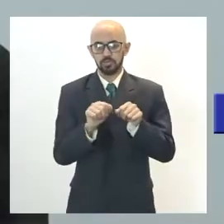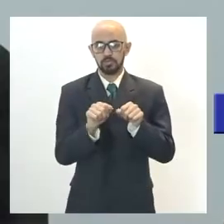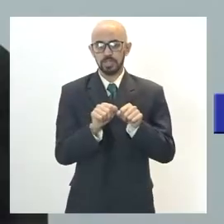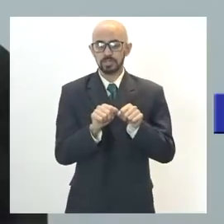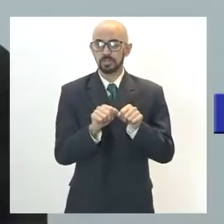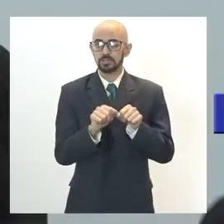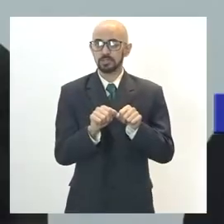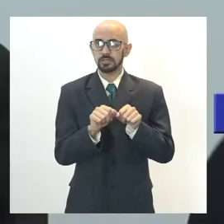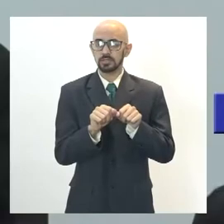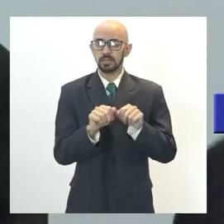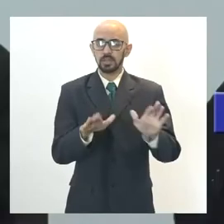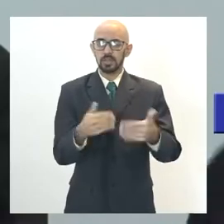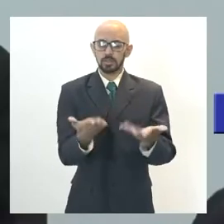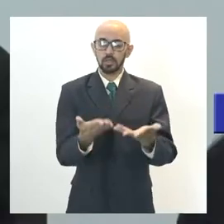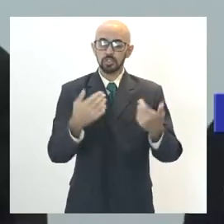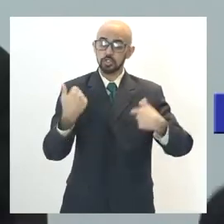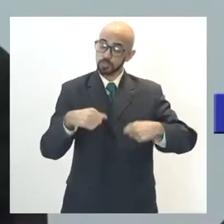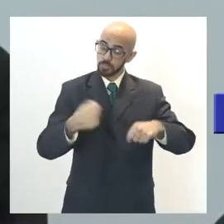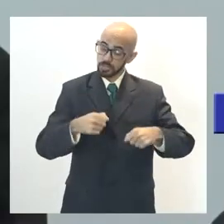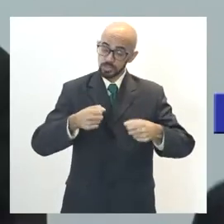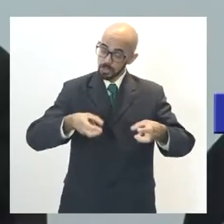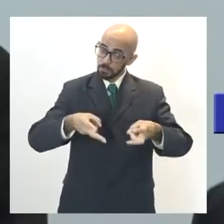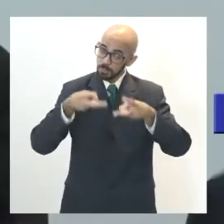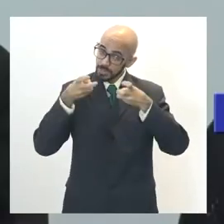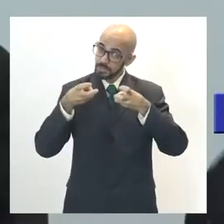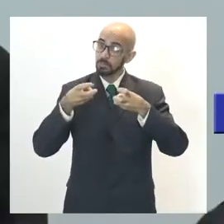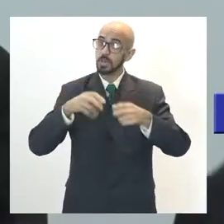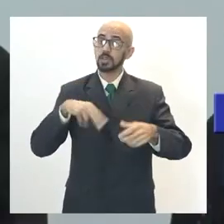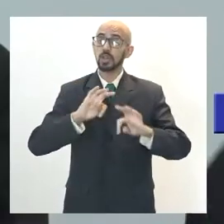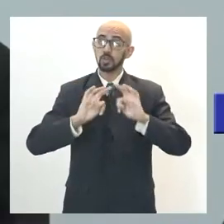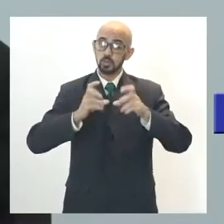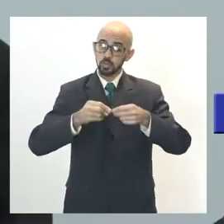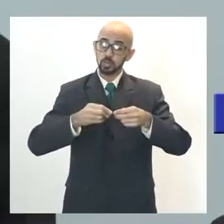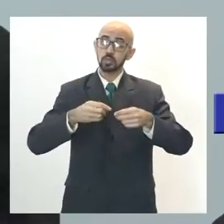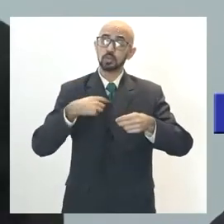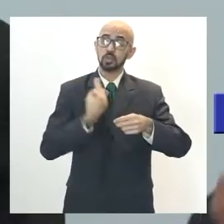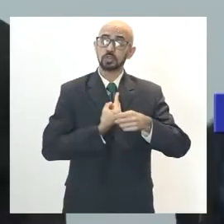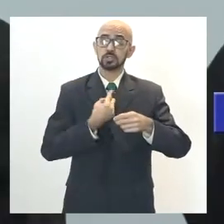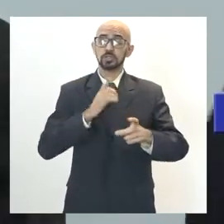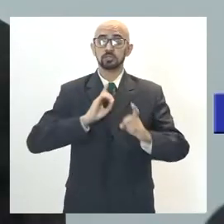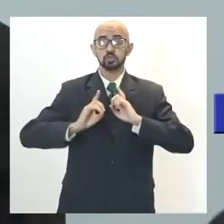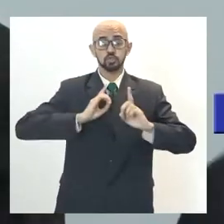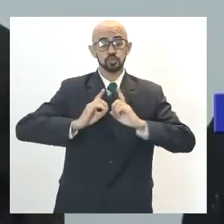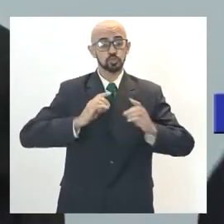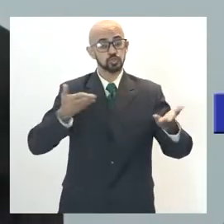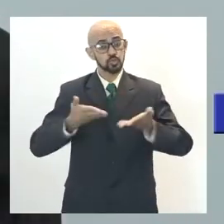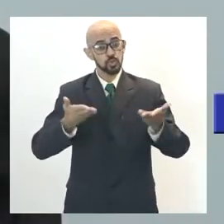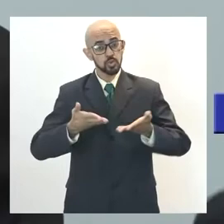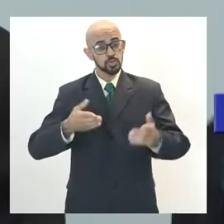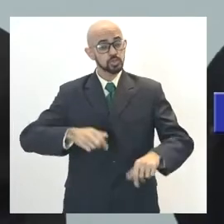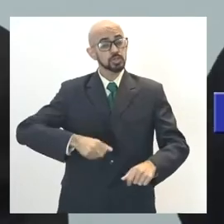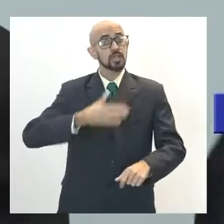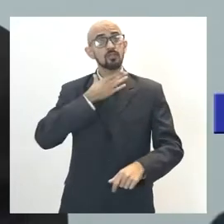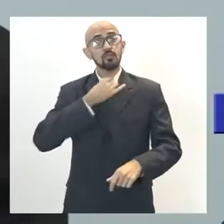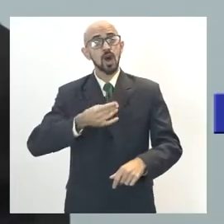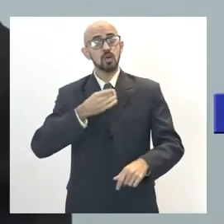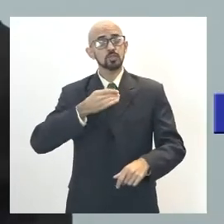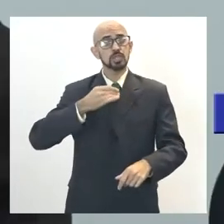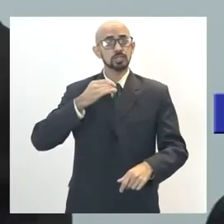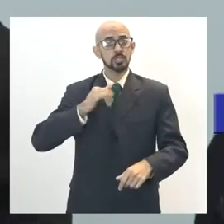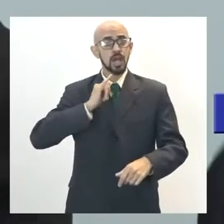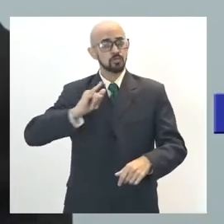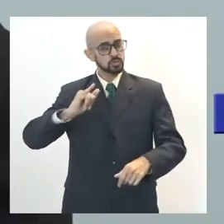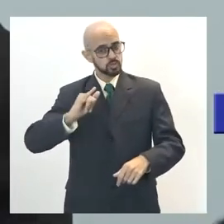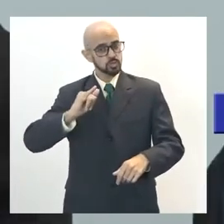ele acha em razão do que nós estamos tratando efetivamente com base em falsos pressupostos com base em falsas afirmações o que se